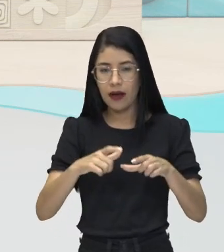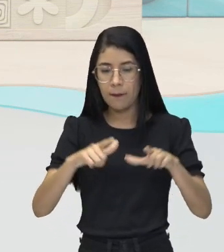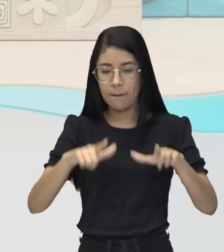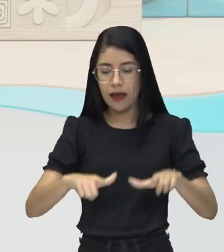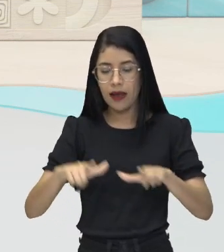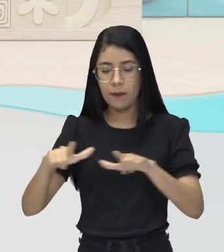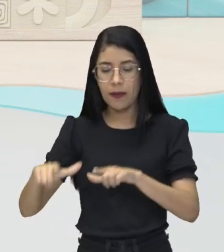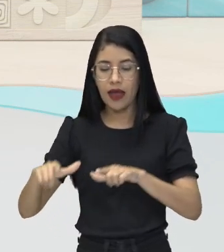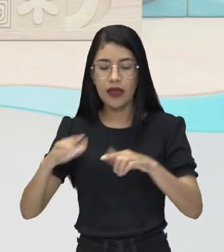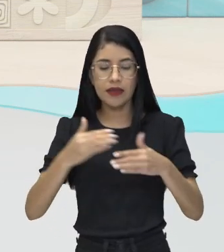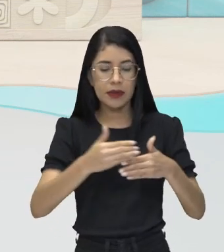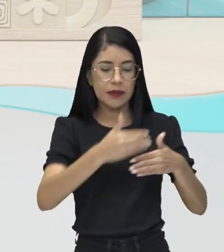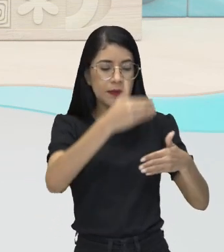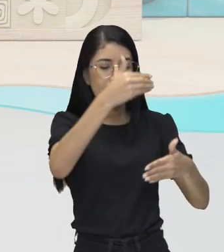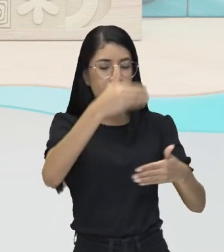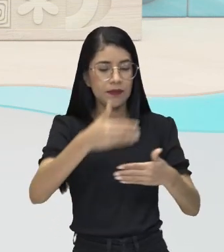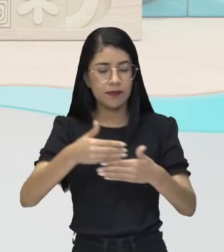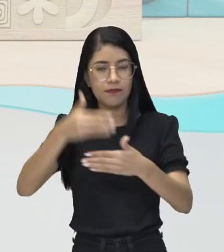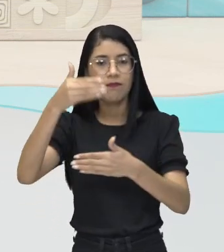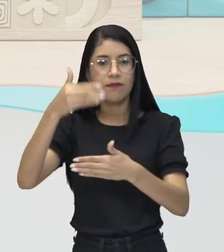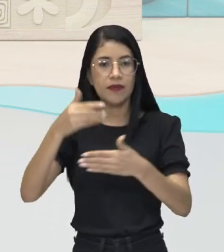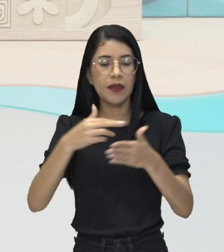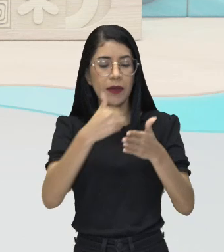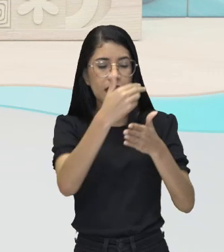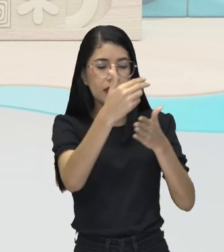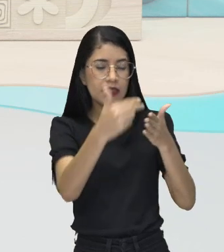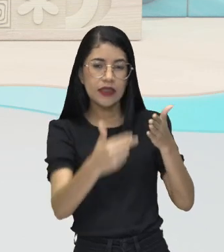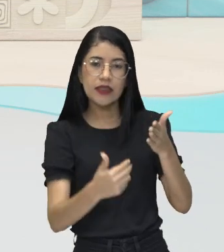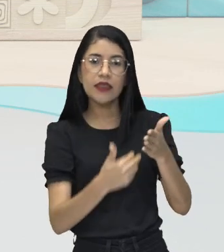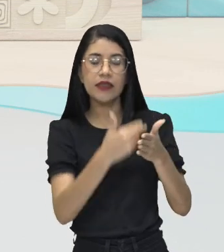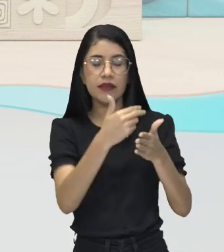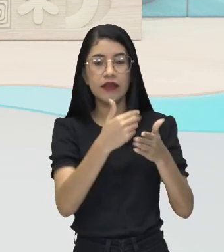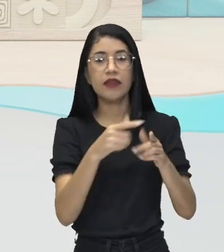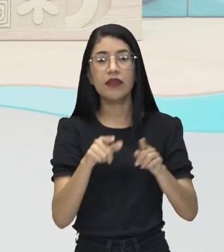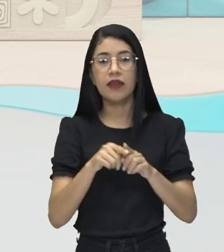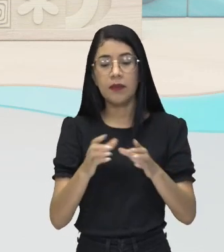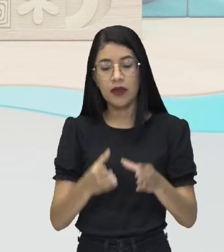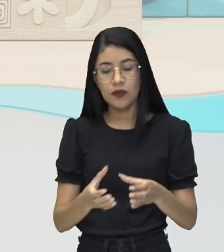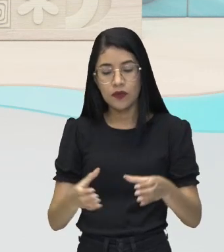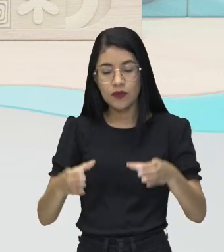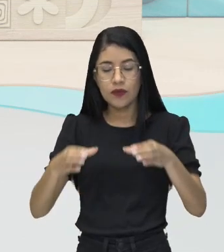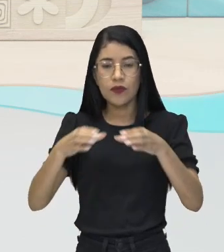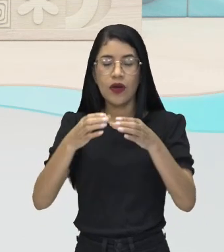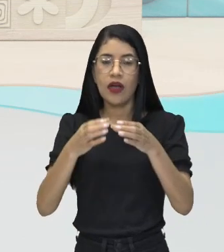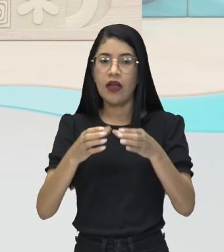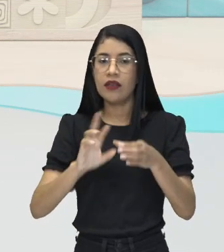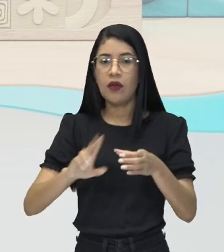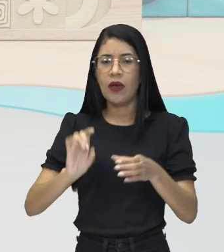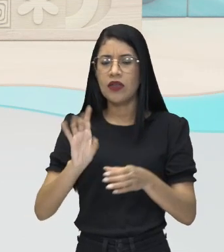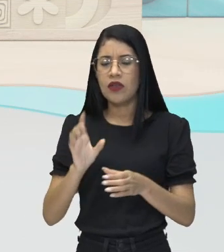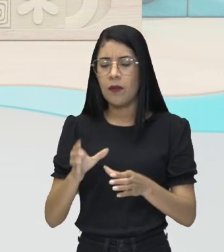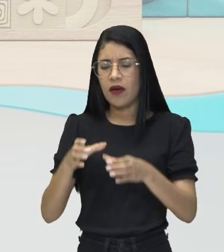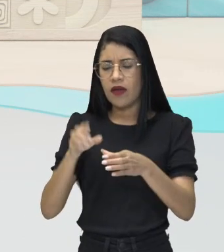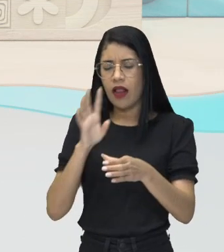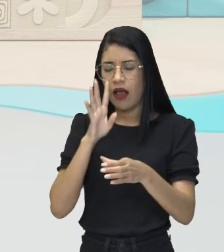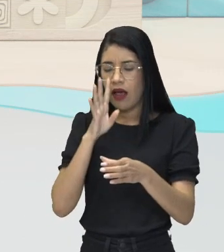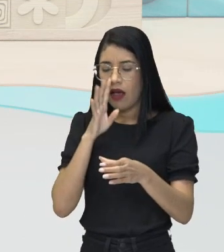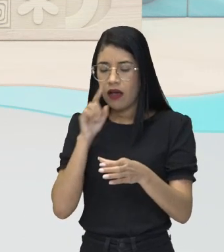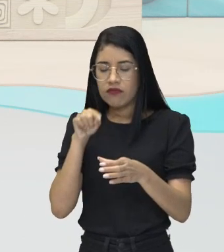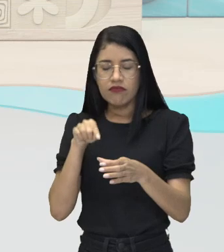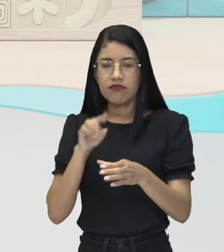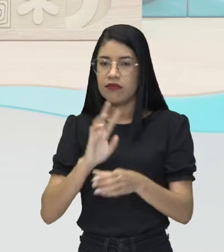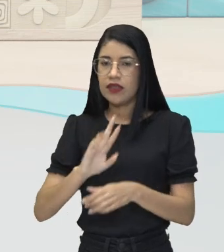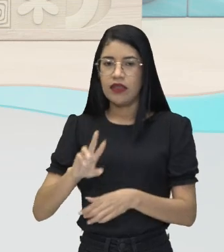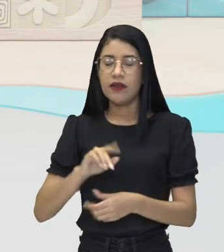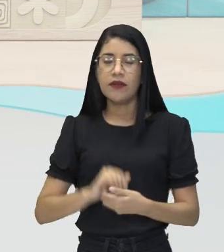nas paredes das grandes construções. Os vasos, né? Nem sempre eram peças de decoração. Então, aqui vocês percebem